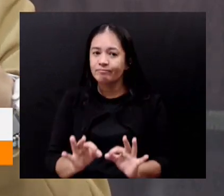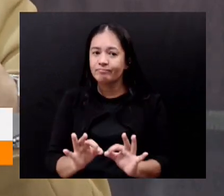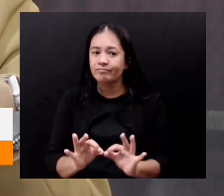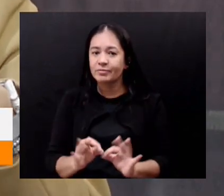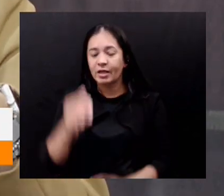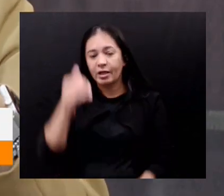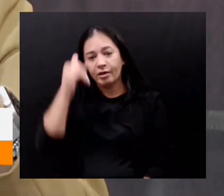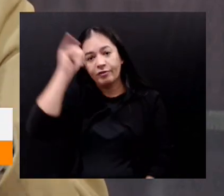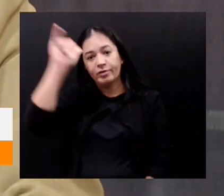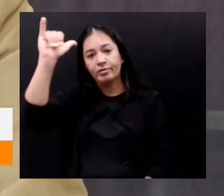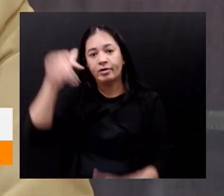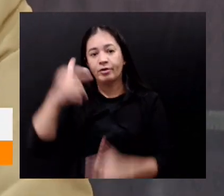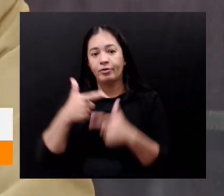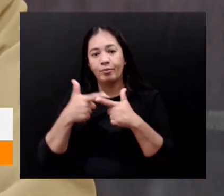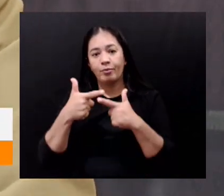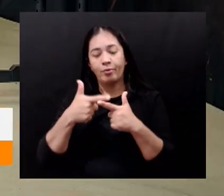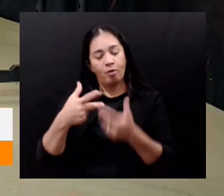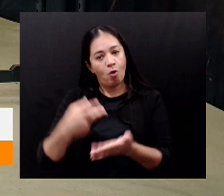termo.